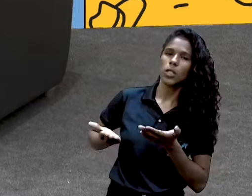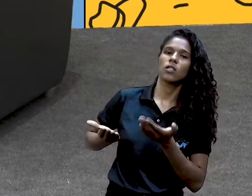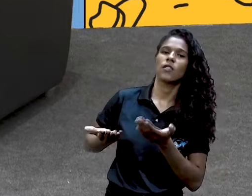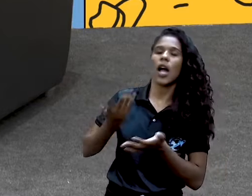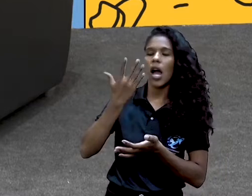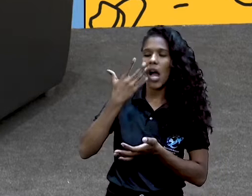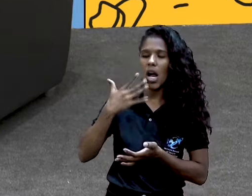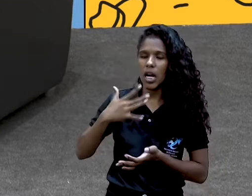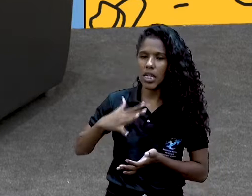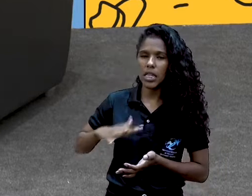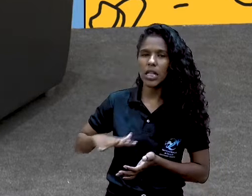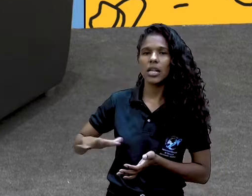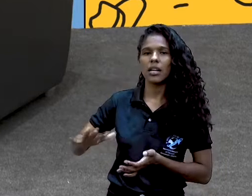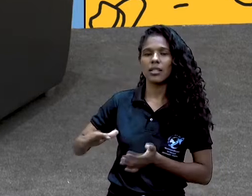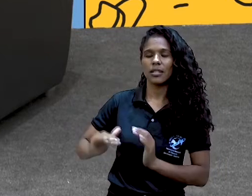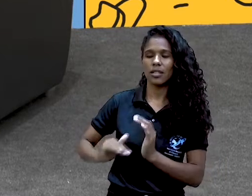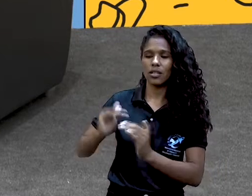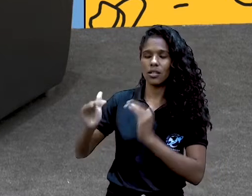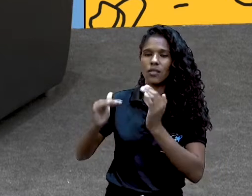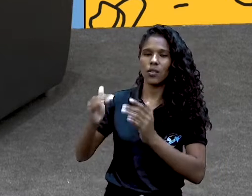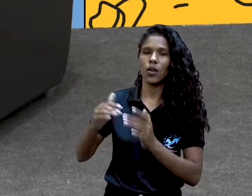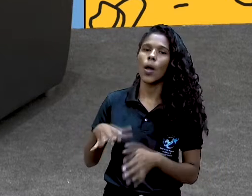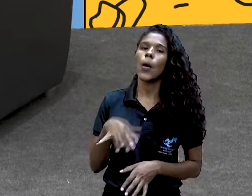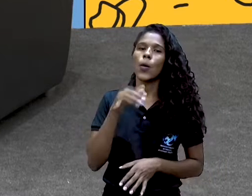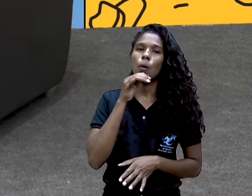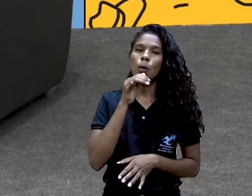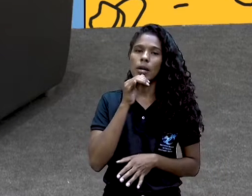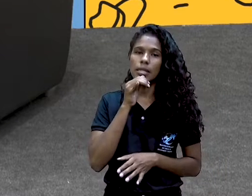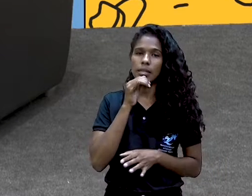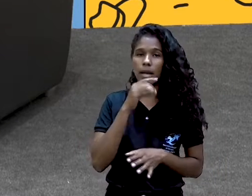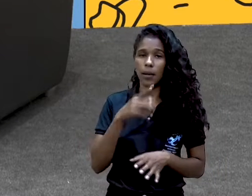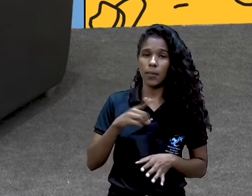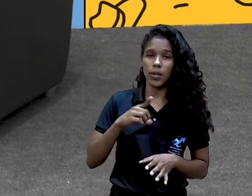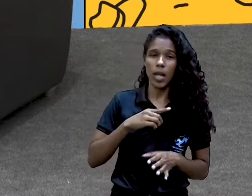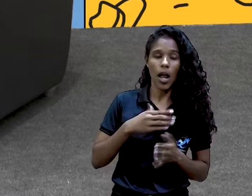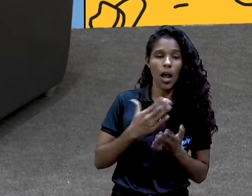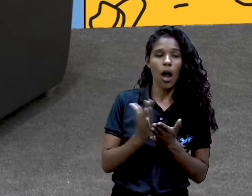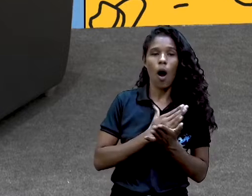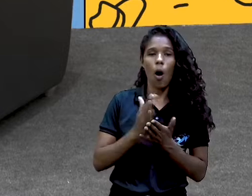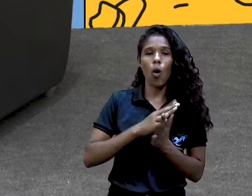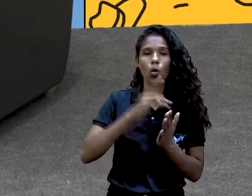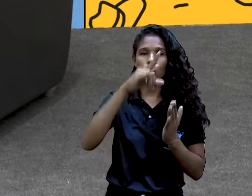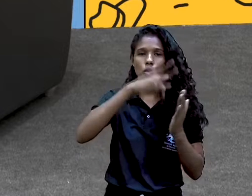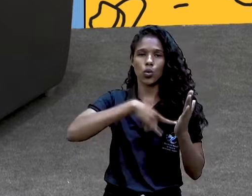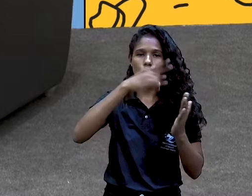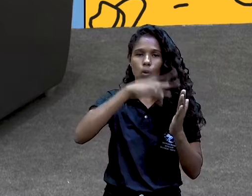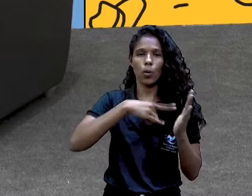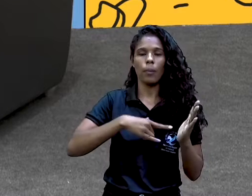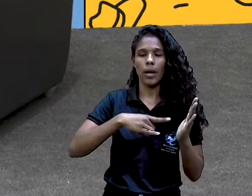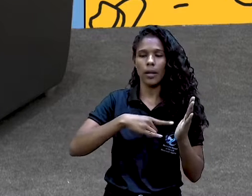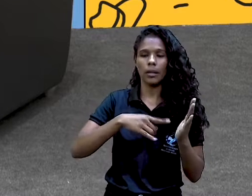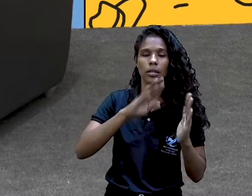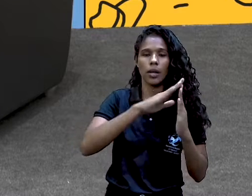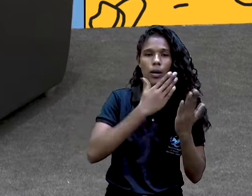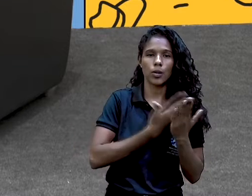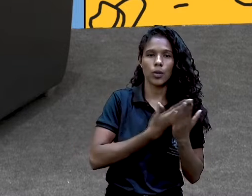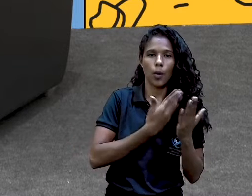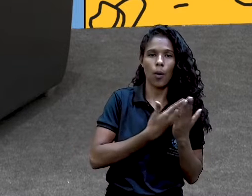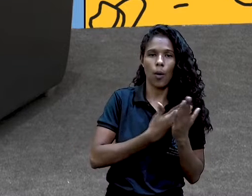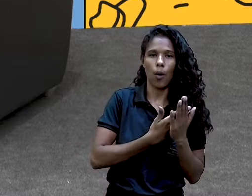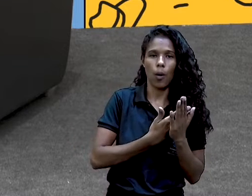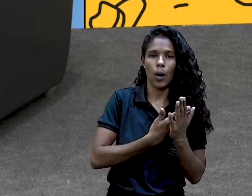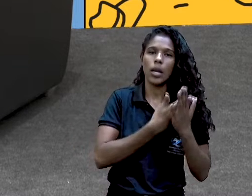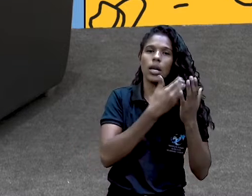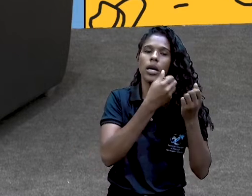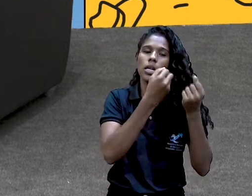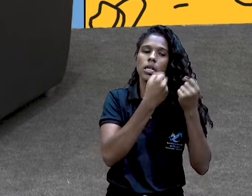que estimulam, né? Uma delas é a BNCC, né? Que é a Base Nacional Comum Curricular. É um documento que envolve